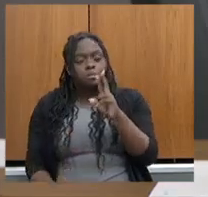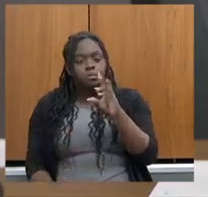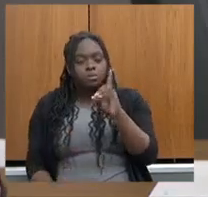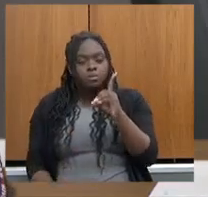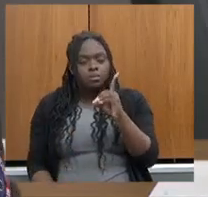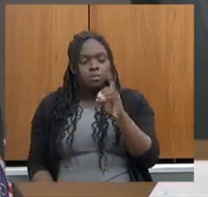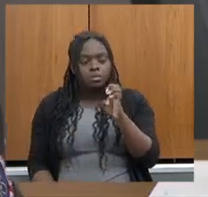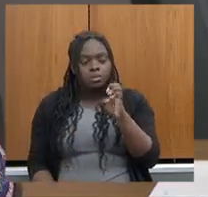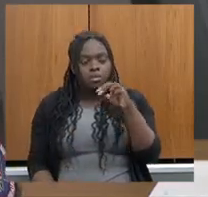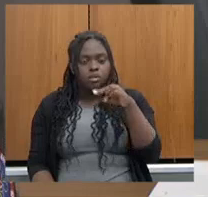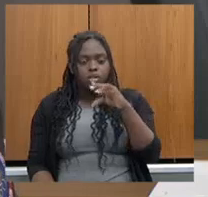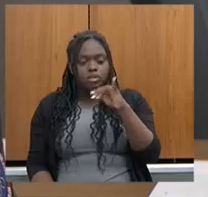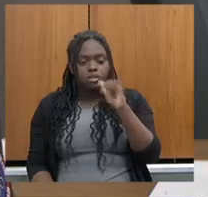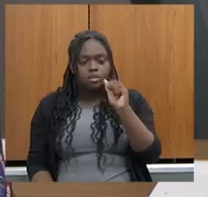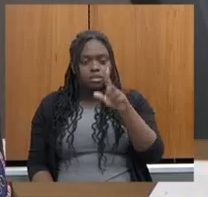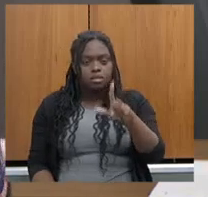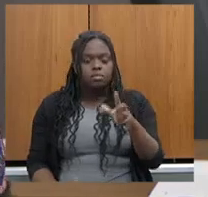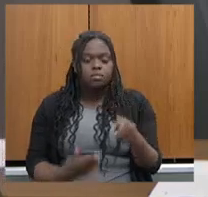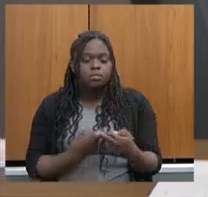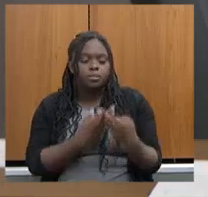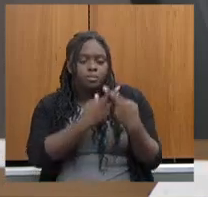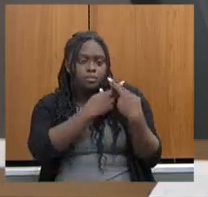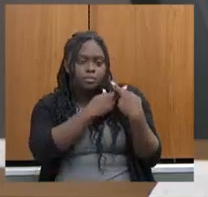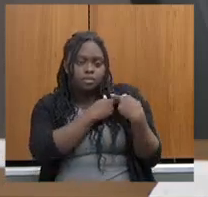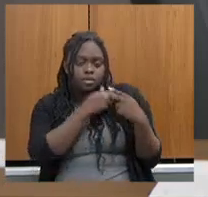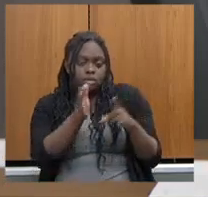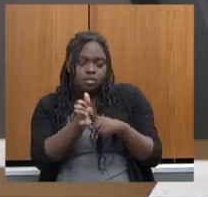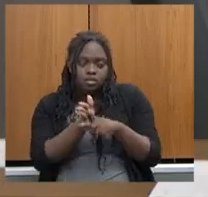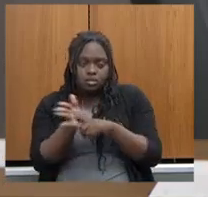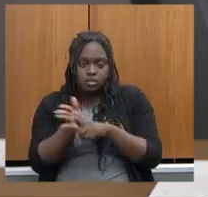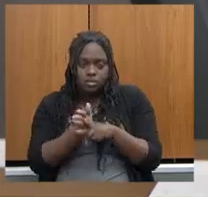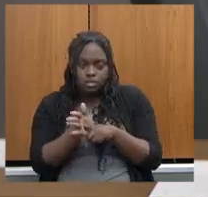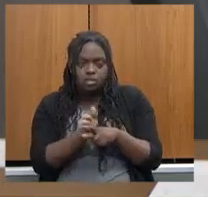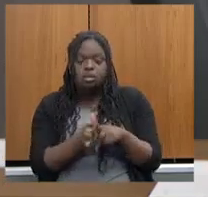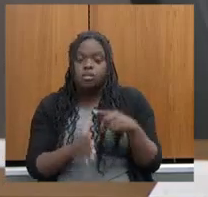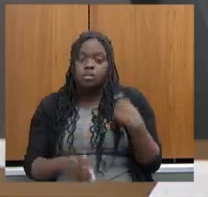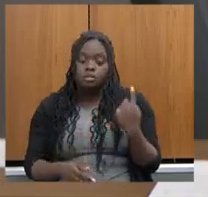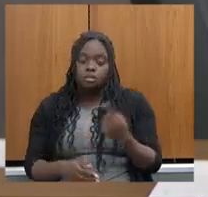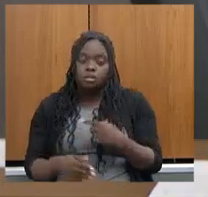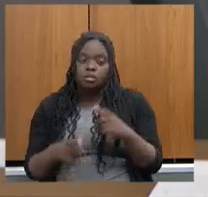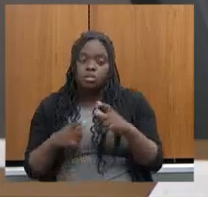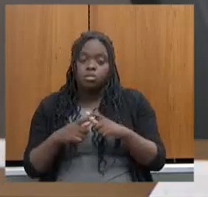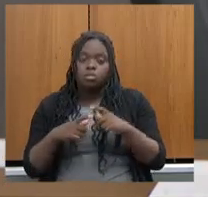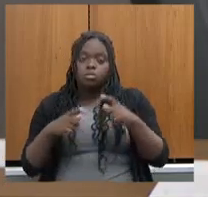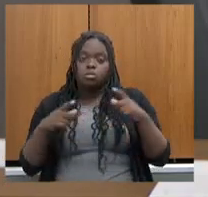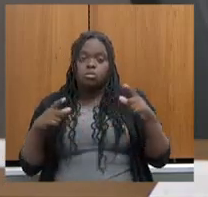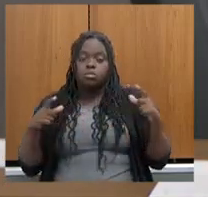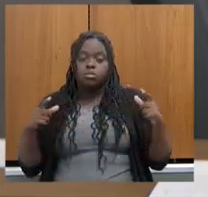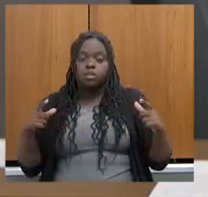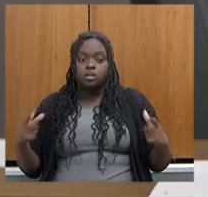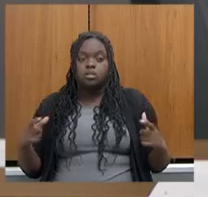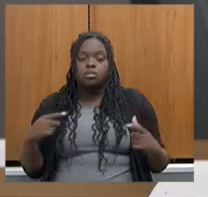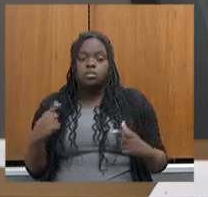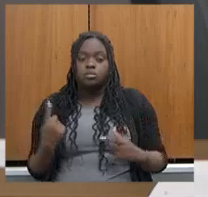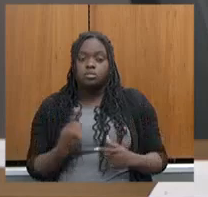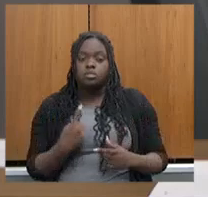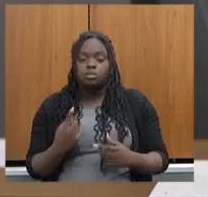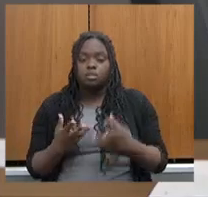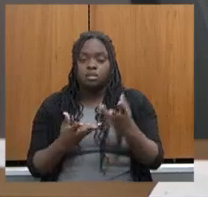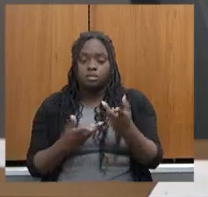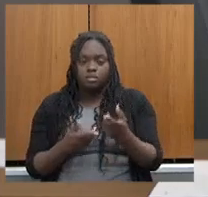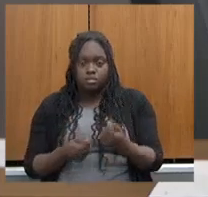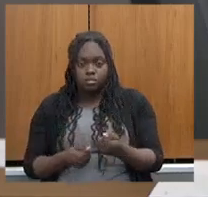responsabilidade fiscal e mesmo assim nós estamos ampliando os nossos atendimentos